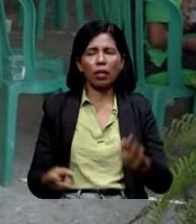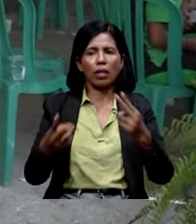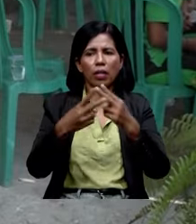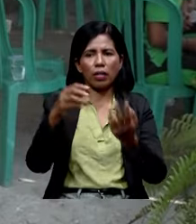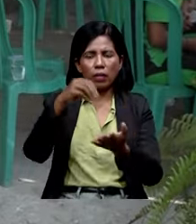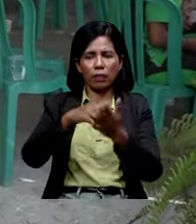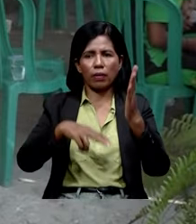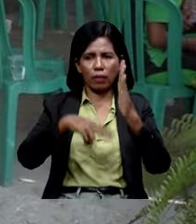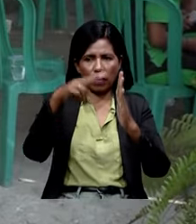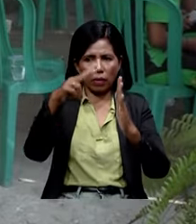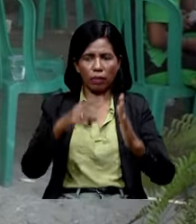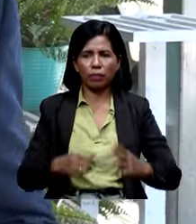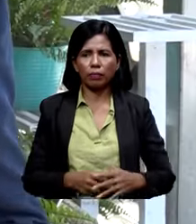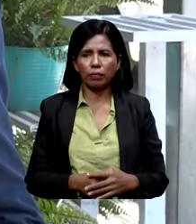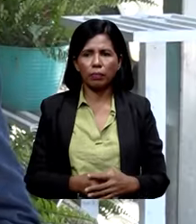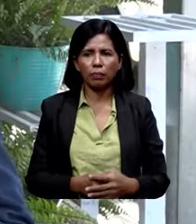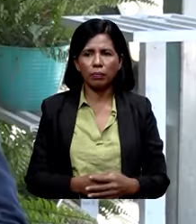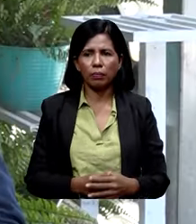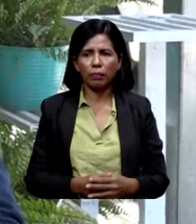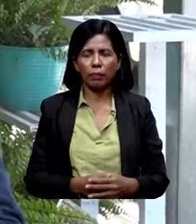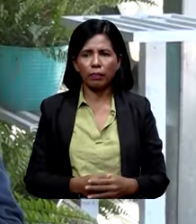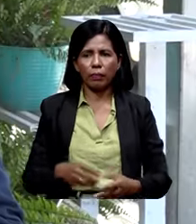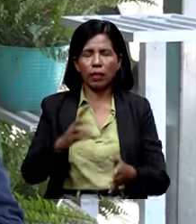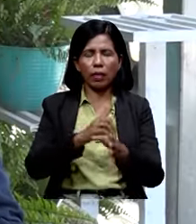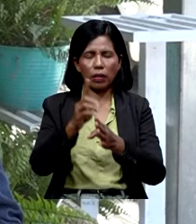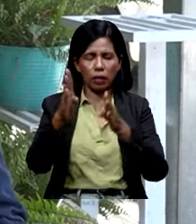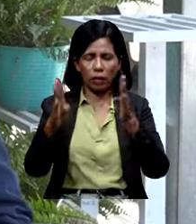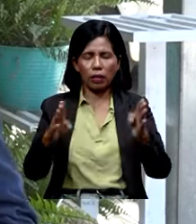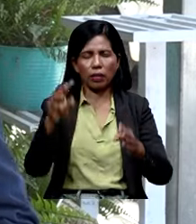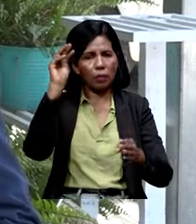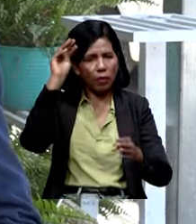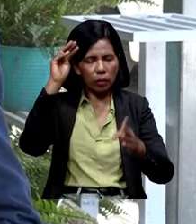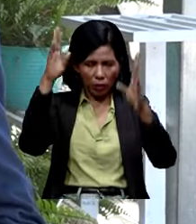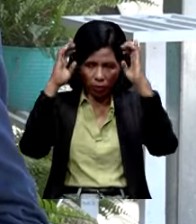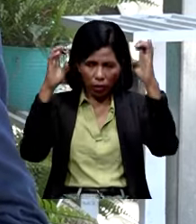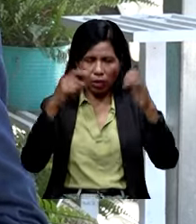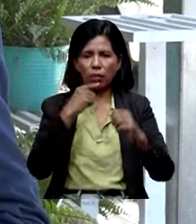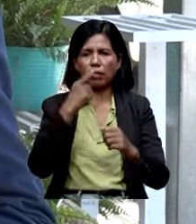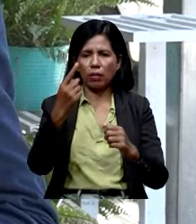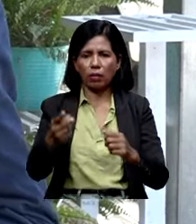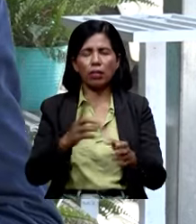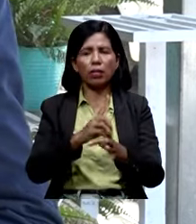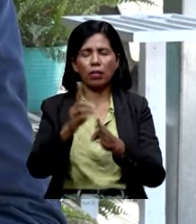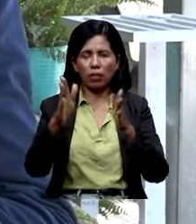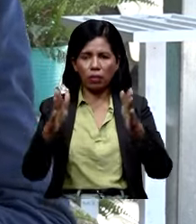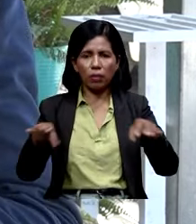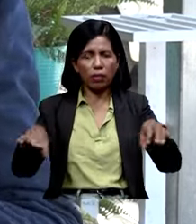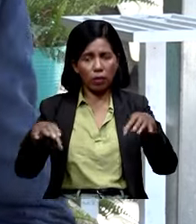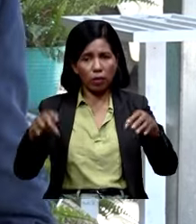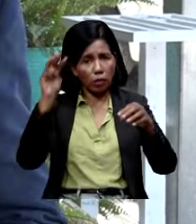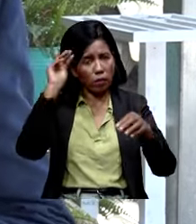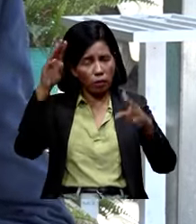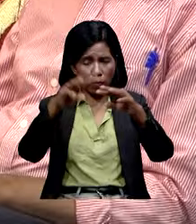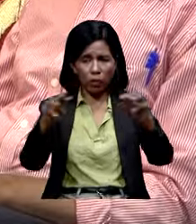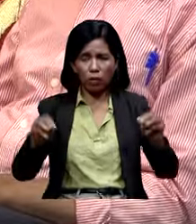tau iha valor tau iha arereta. Diretor Secundário Geral Ministério da Educação, Hateden, Diretor Serviço de Educação Município,